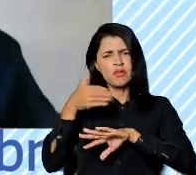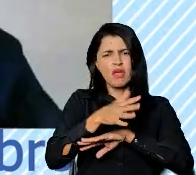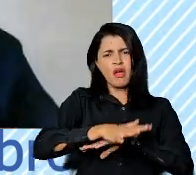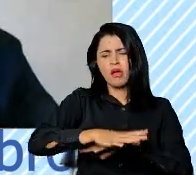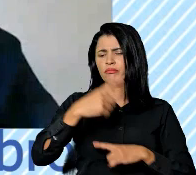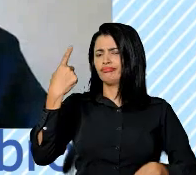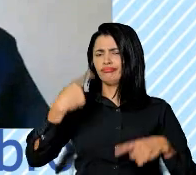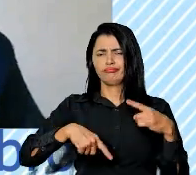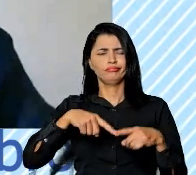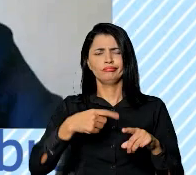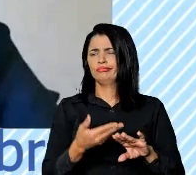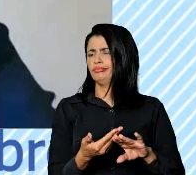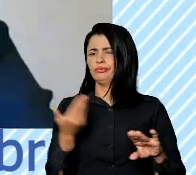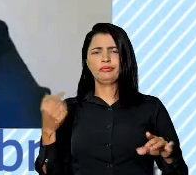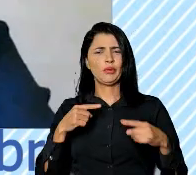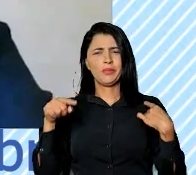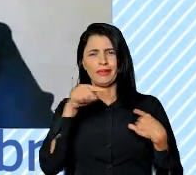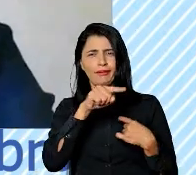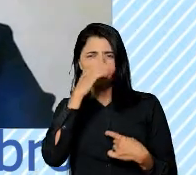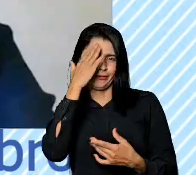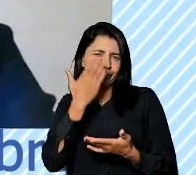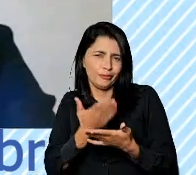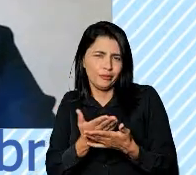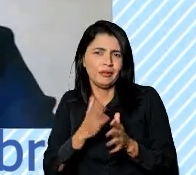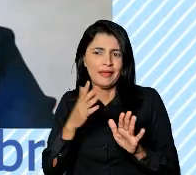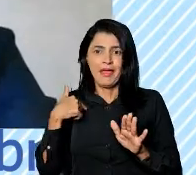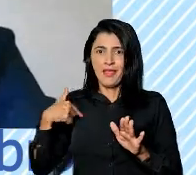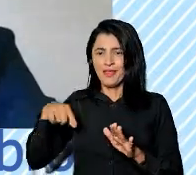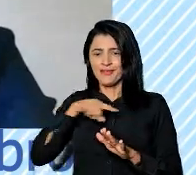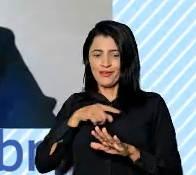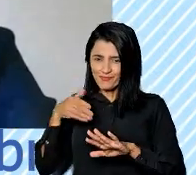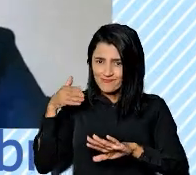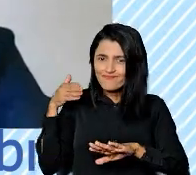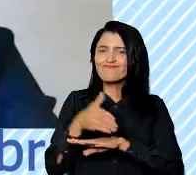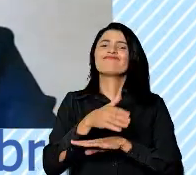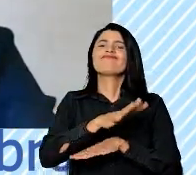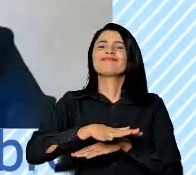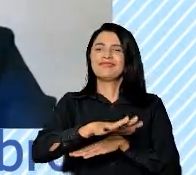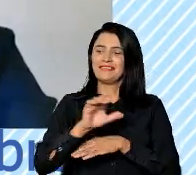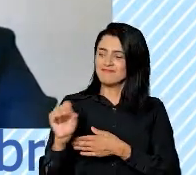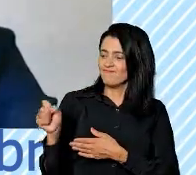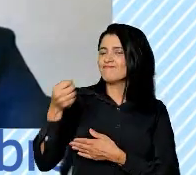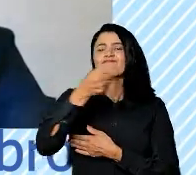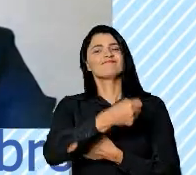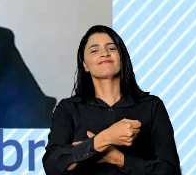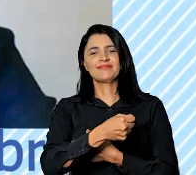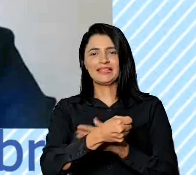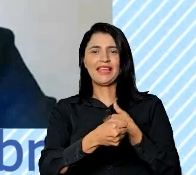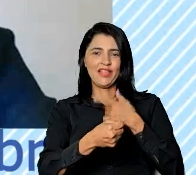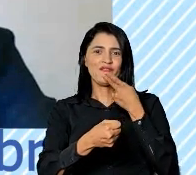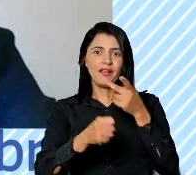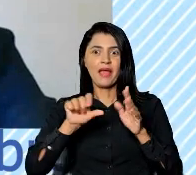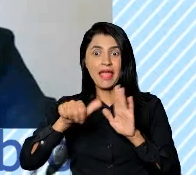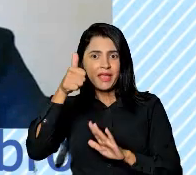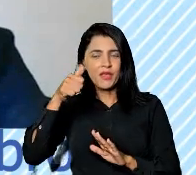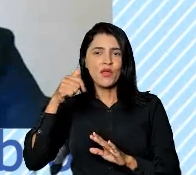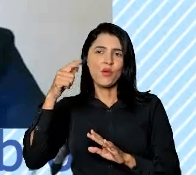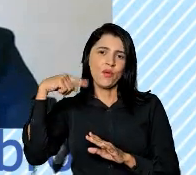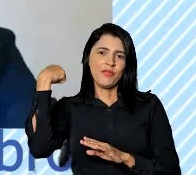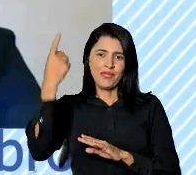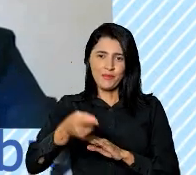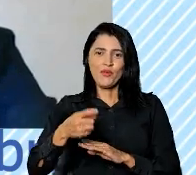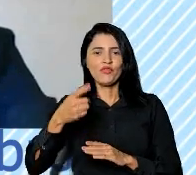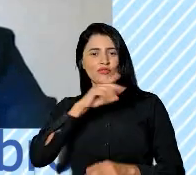E nós ocuparmos este lugar, e eu acho que eu sempre gosto de dizer, eu ter sido, na primeira eleição municipal após o governo Bolsonaro,